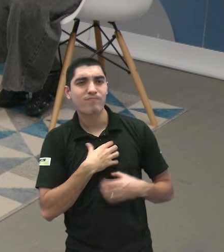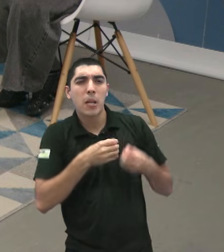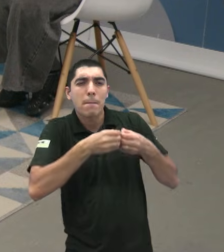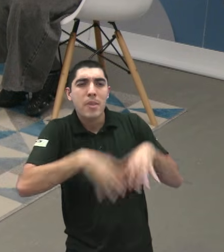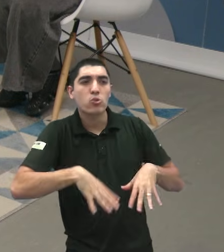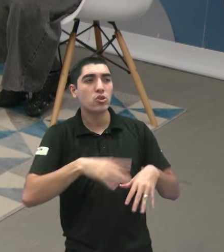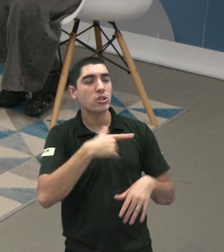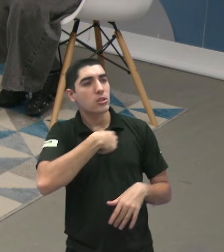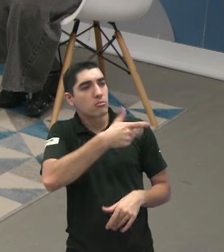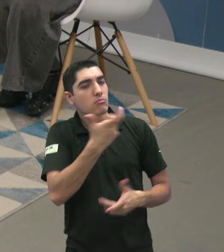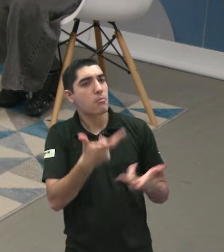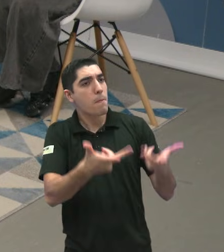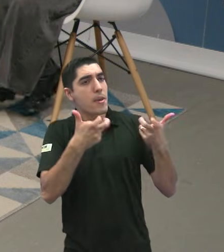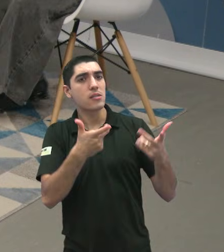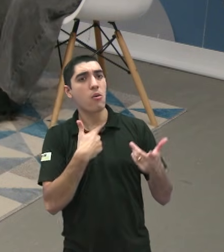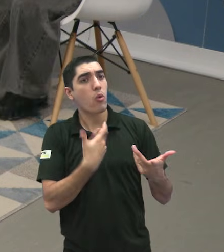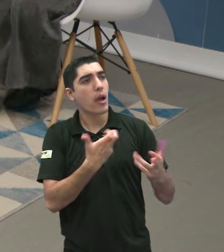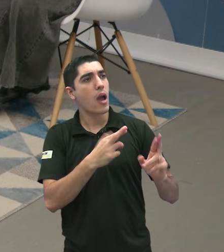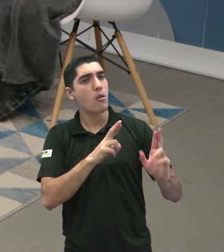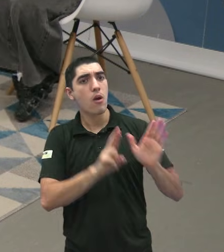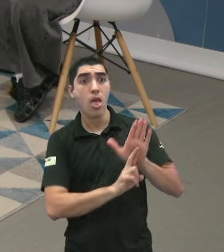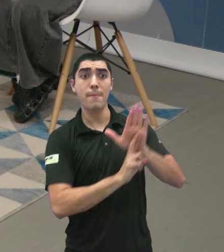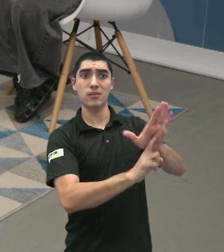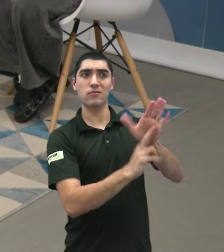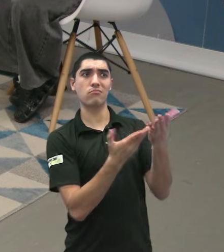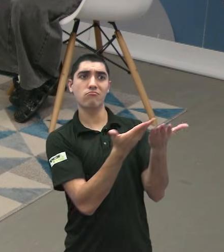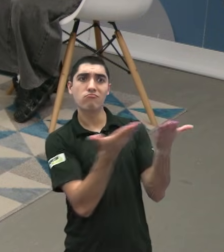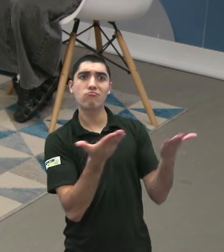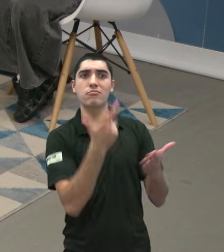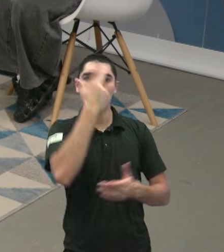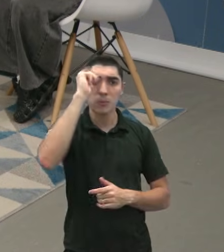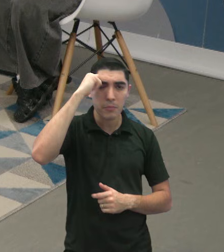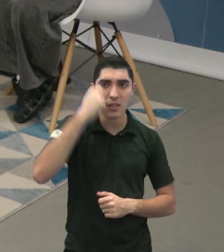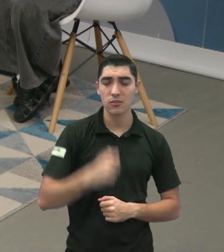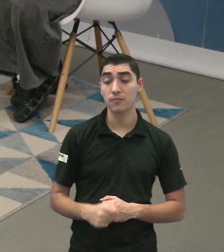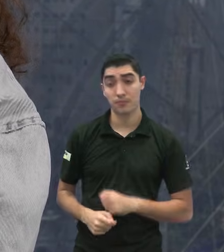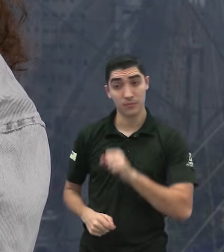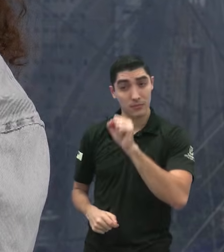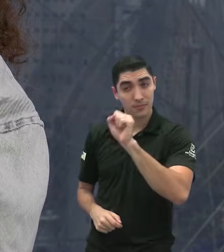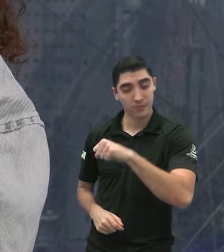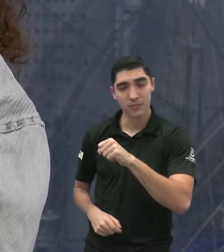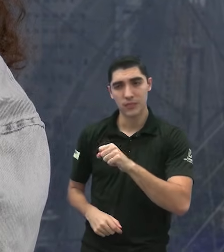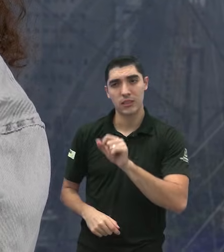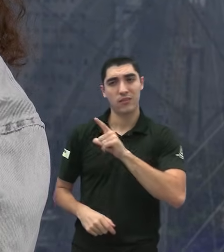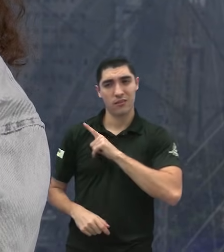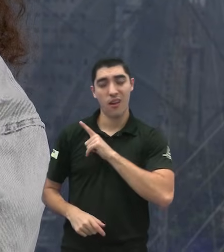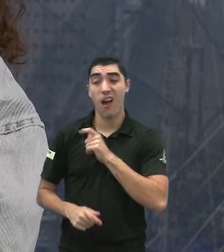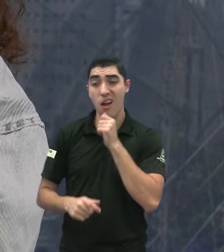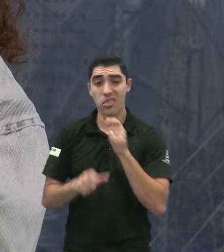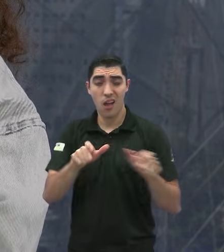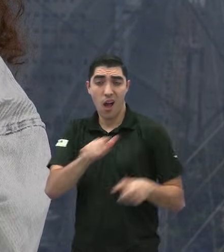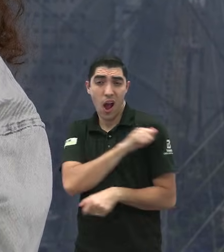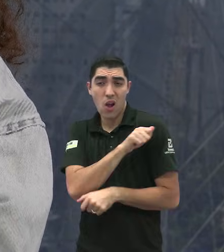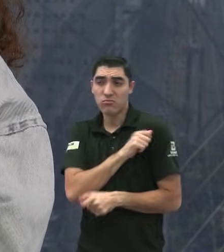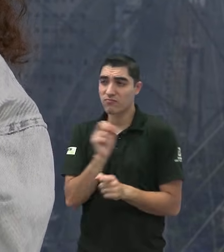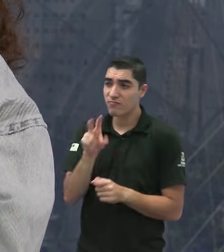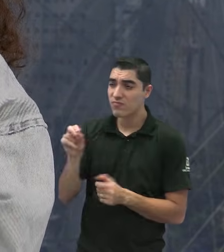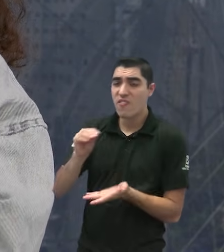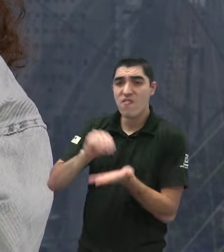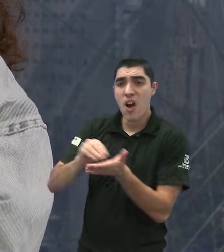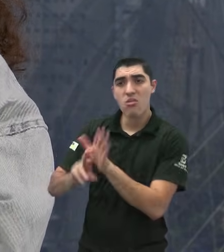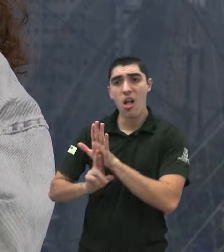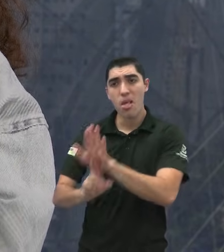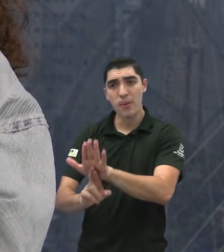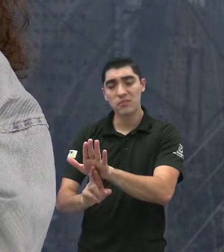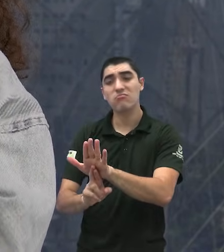representatividade dos alunos negros? Certo, com certeza. A gente vê que, além da representatividade